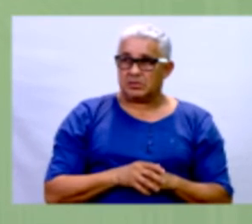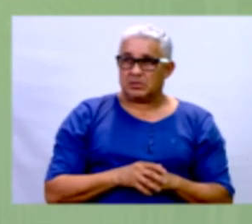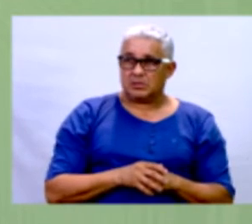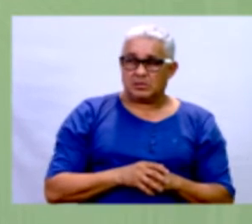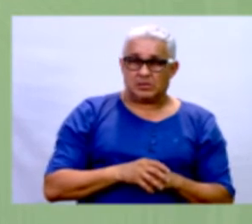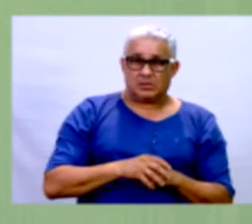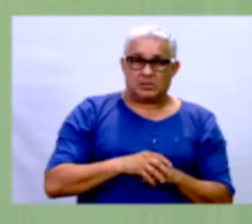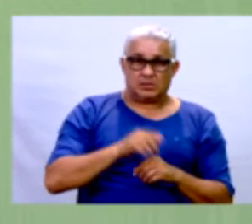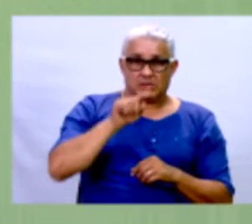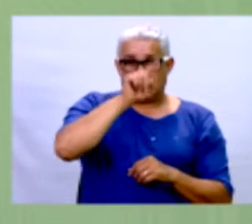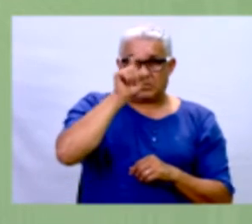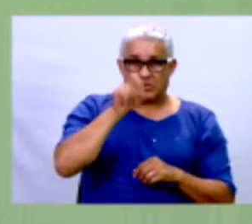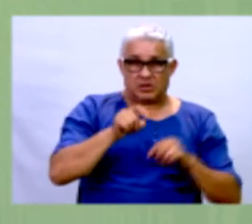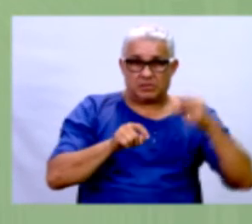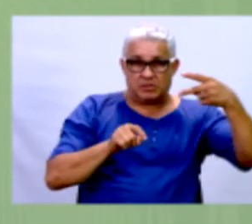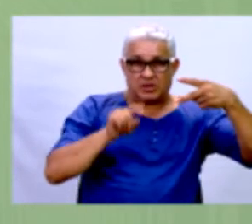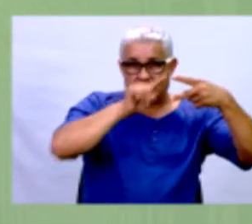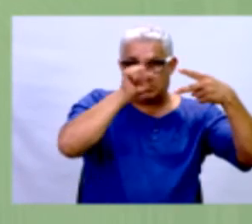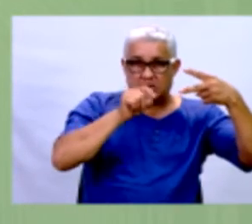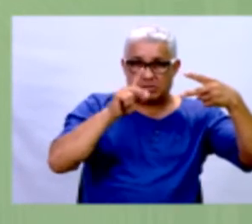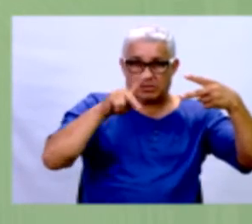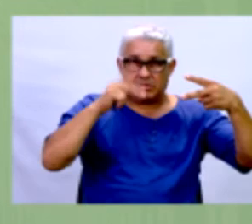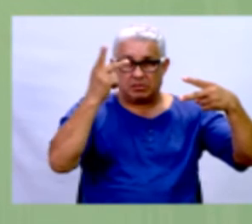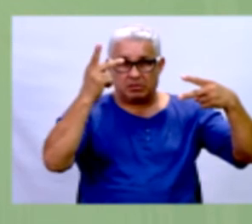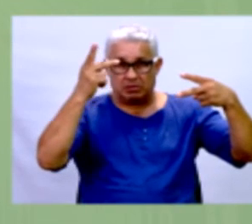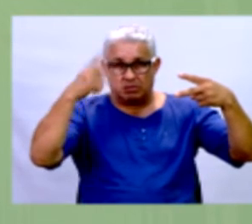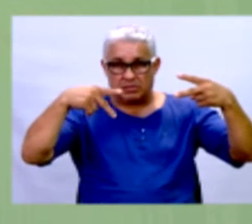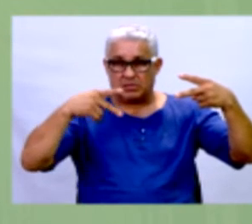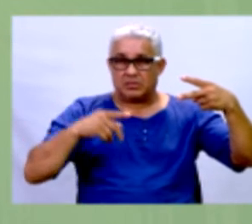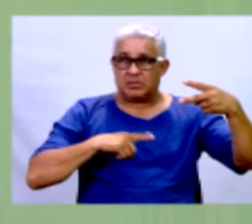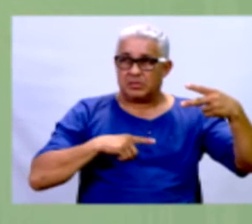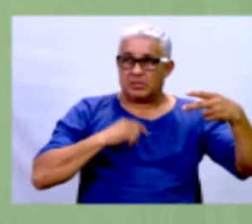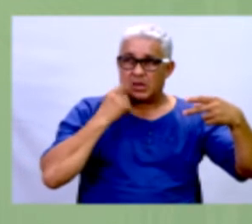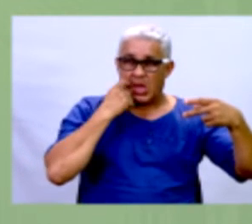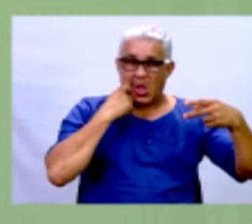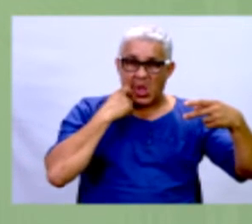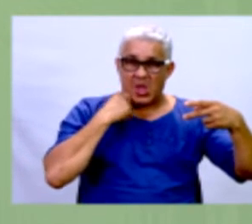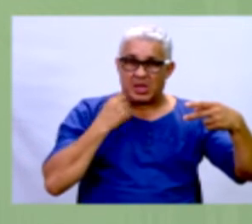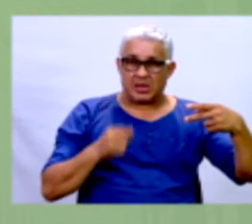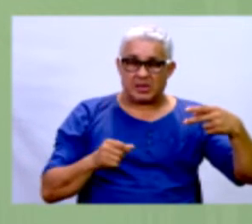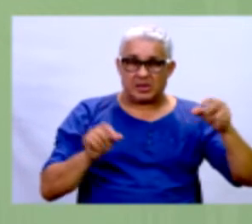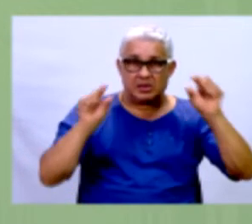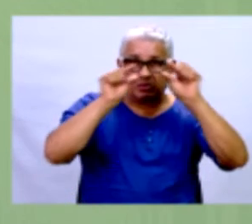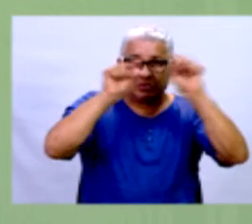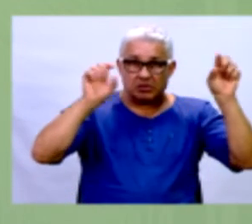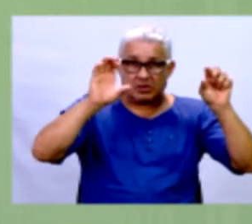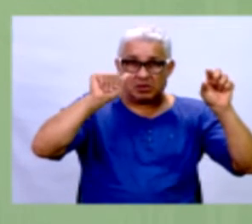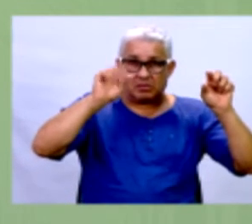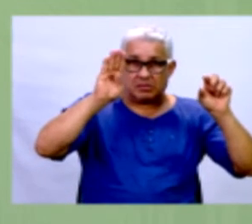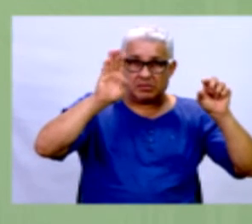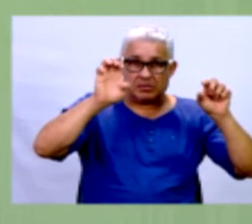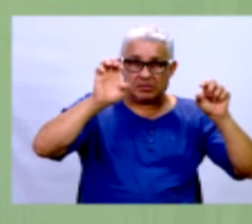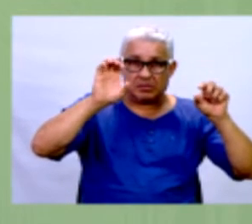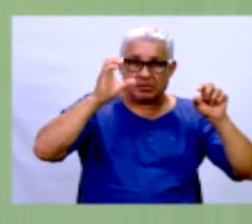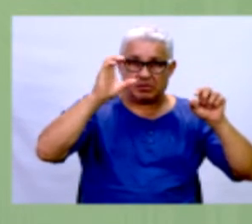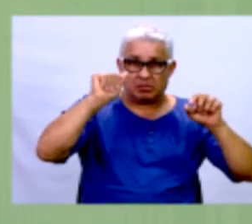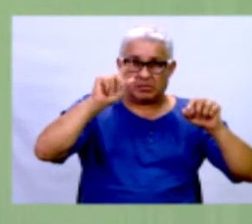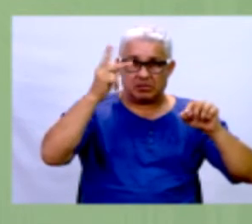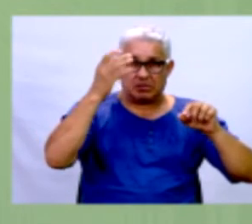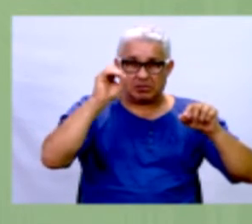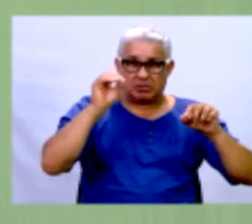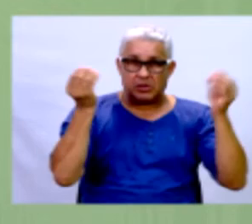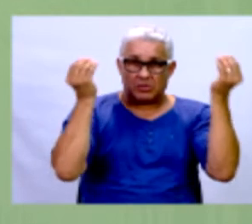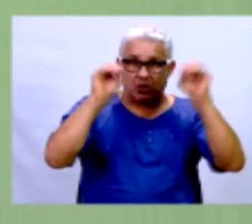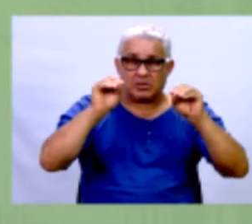código PHP, né, com as tags PHP aqui, onde nós temos uma declaração de cabeçalho, onde nós declaramos qual o tipo